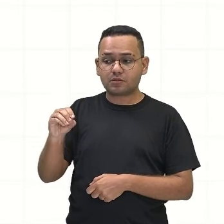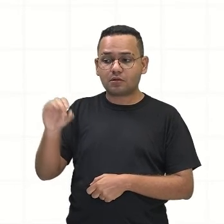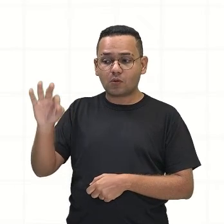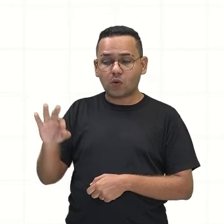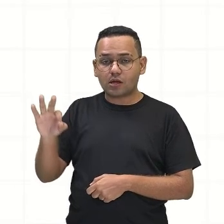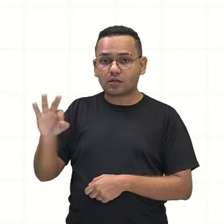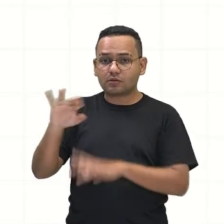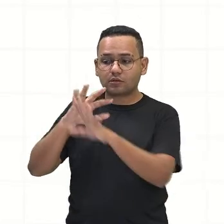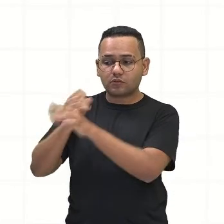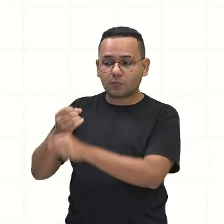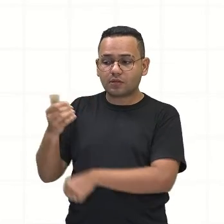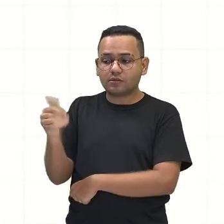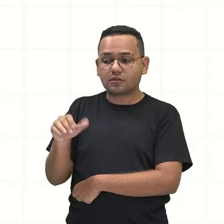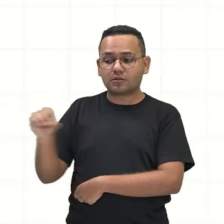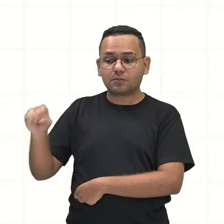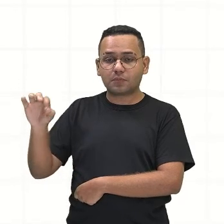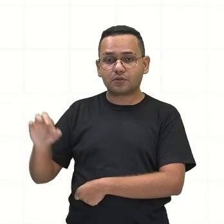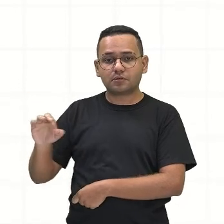100%.